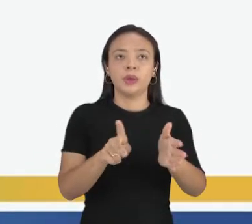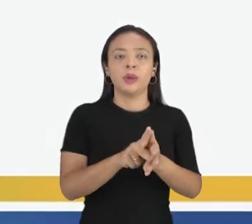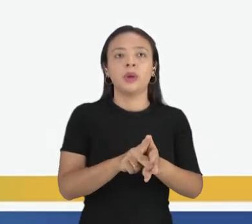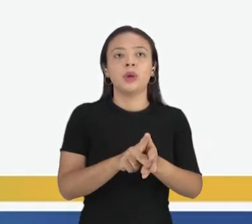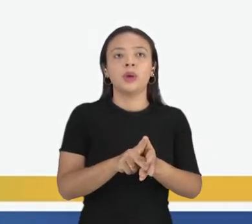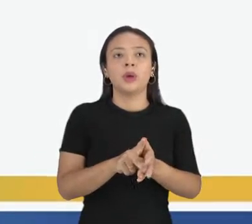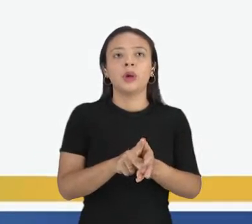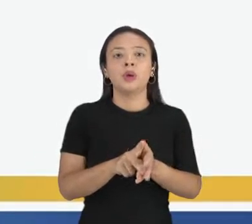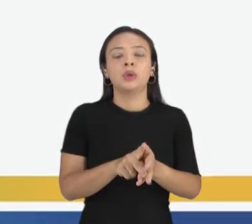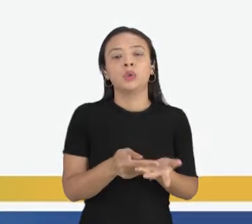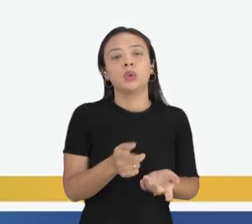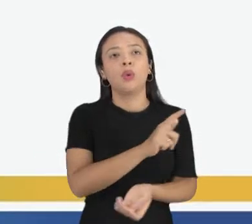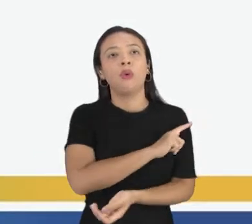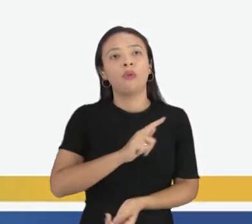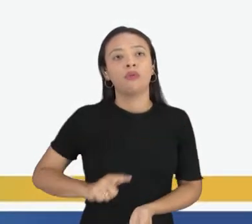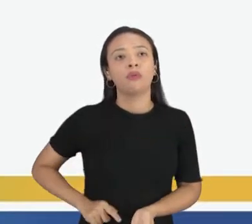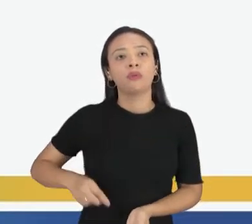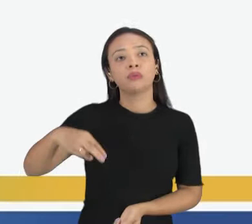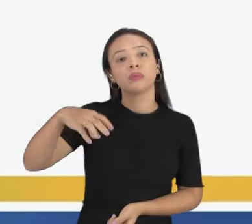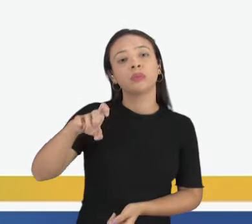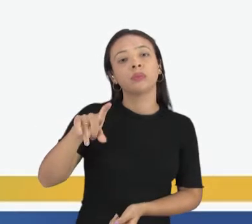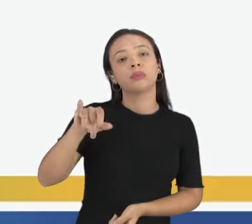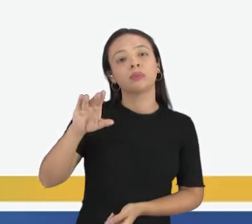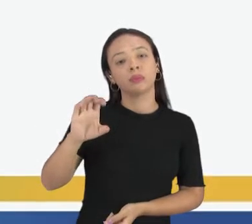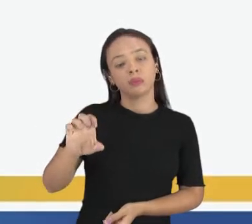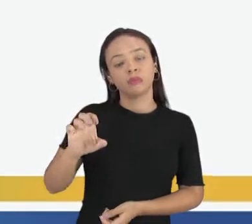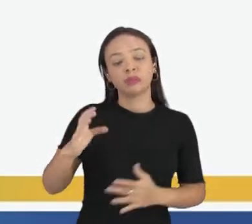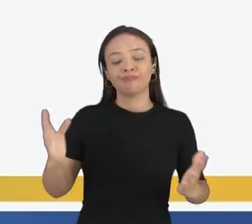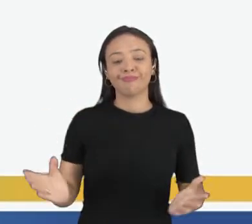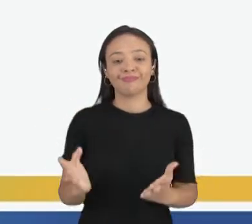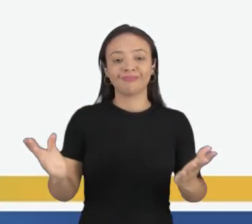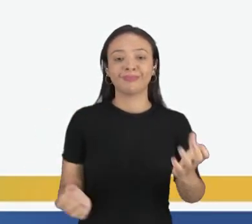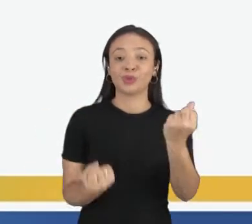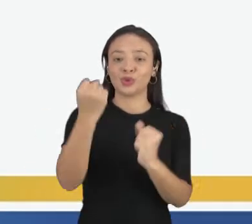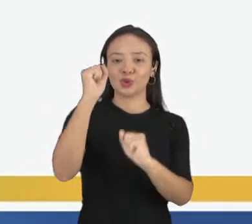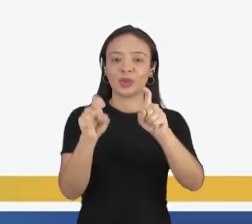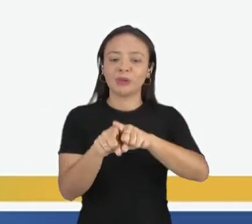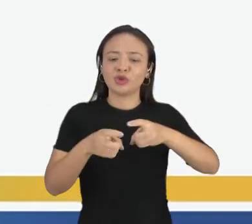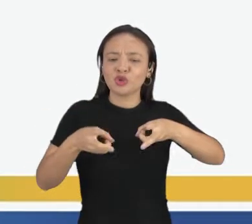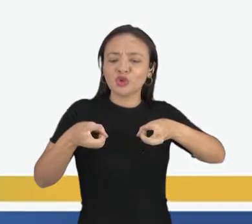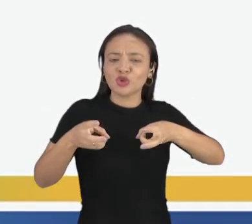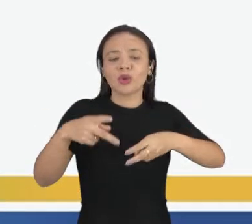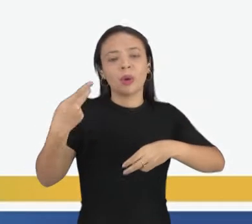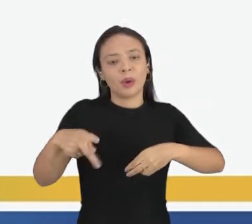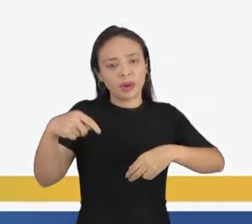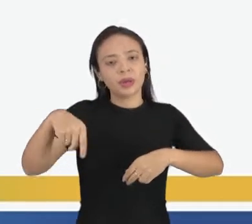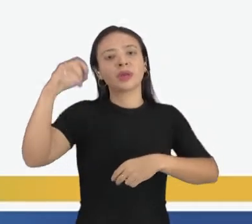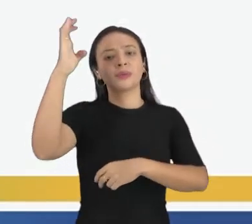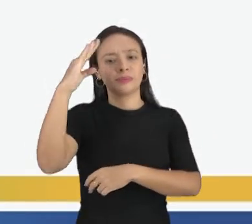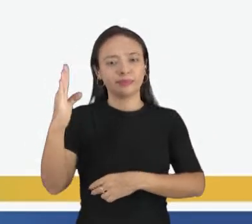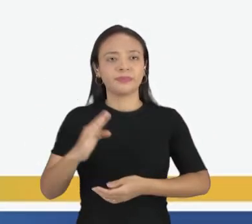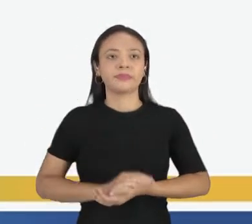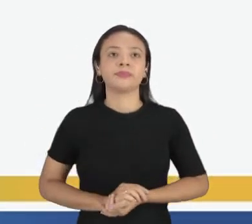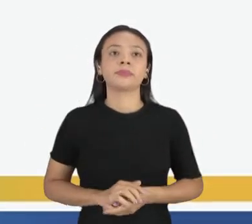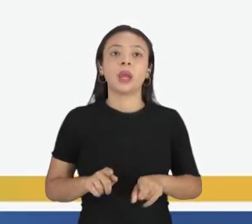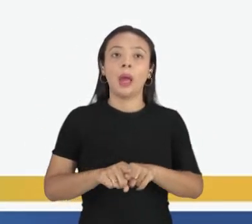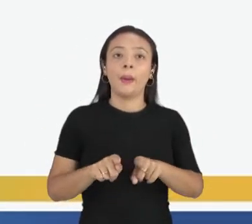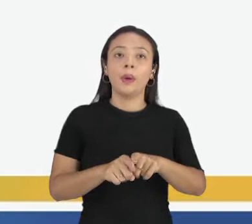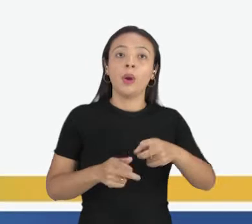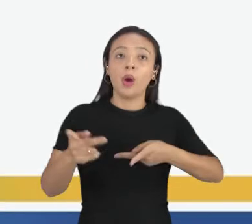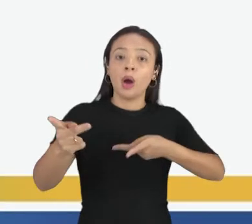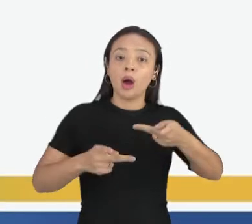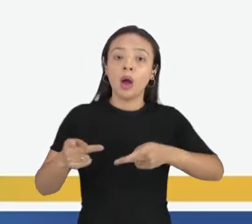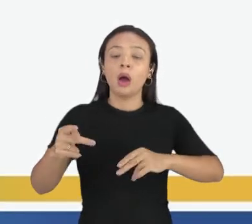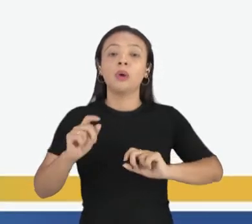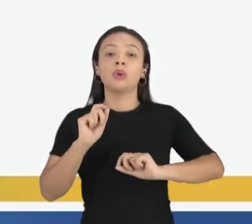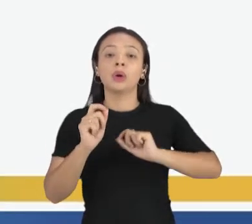que vai estimular, então, essa industrialização e esse consumo no Estado brasileiro. O programa de metas e base